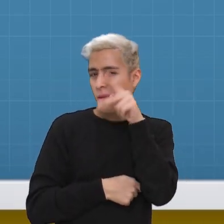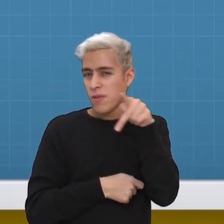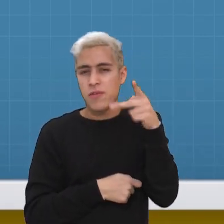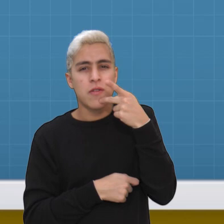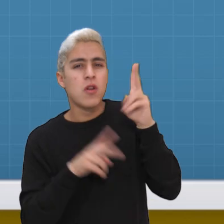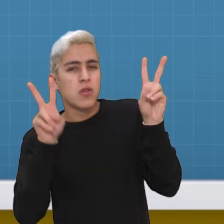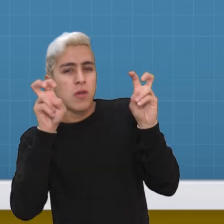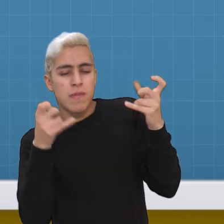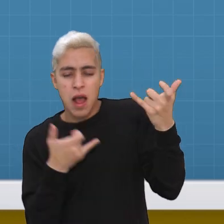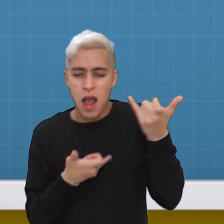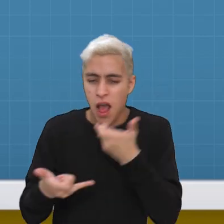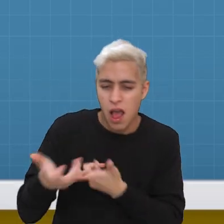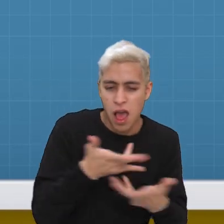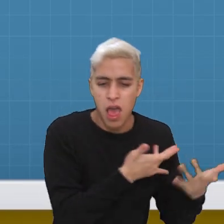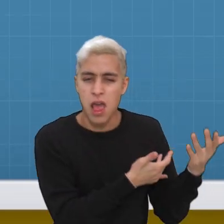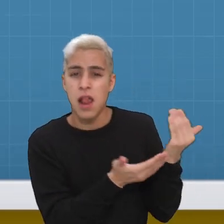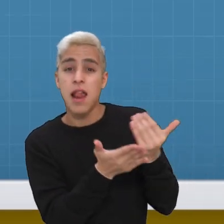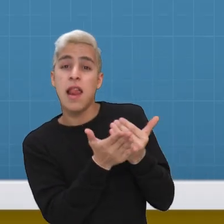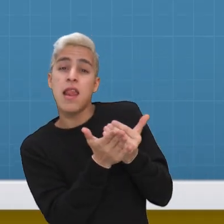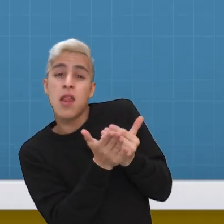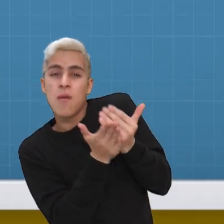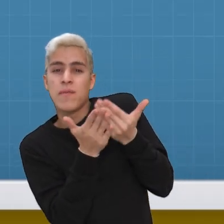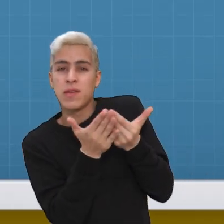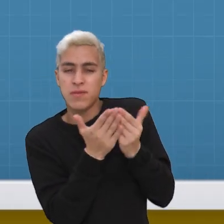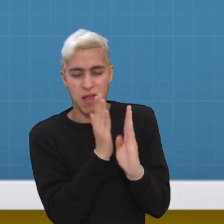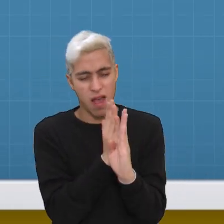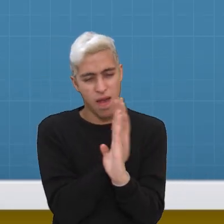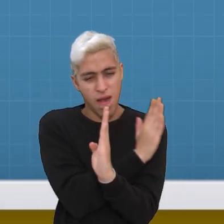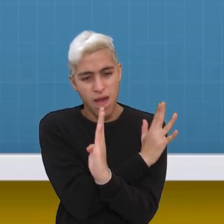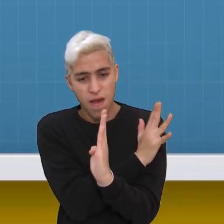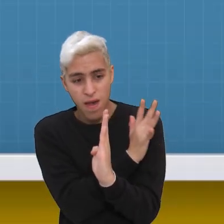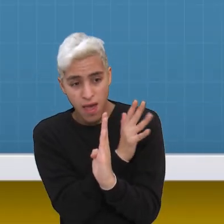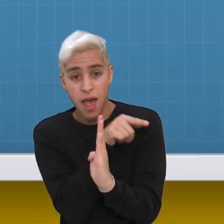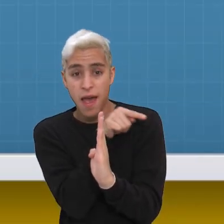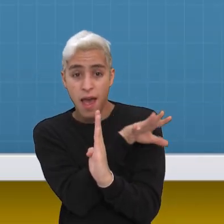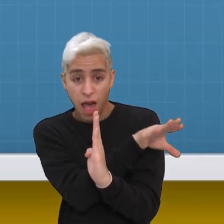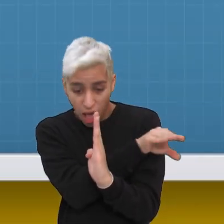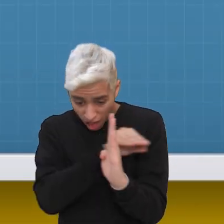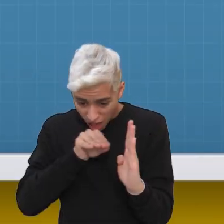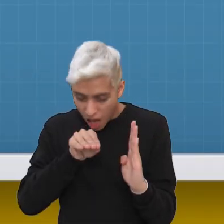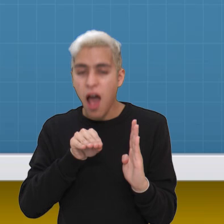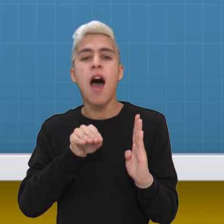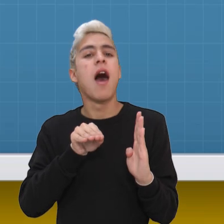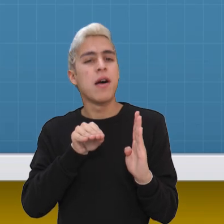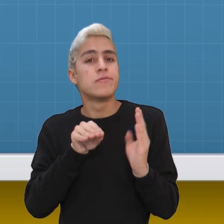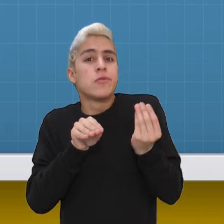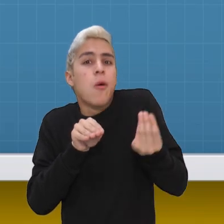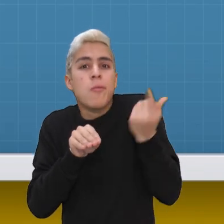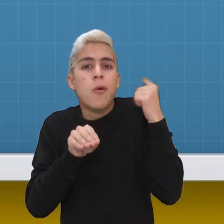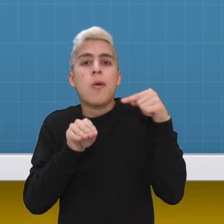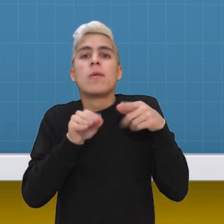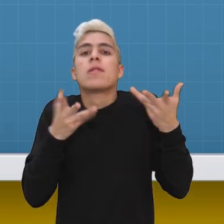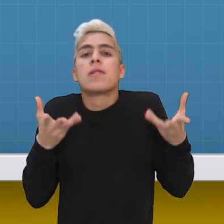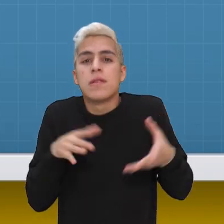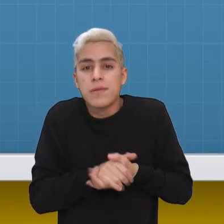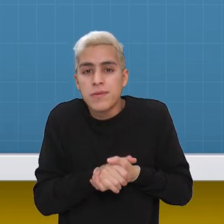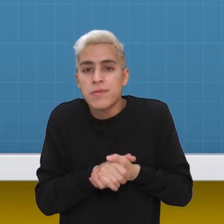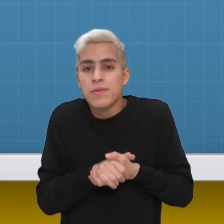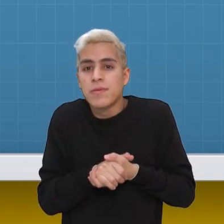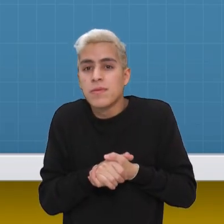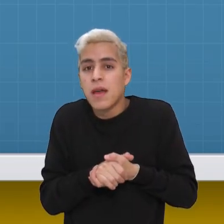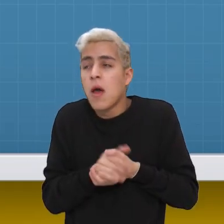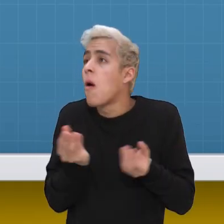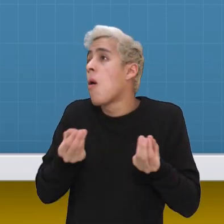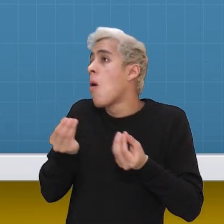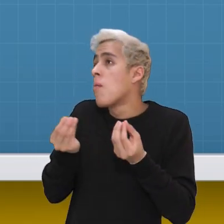do lúdico lá no comecinho da nossa aula? Pois é. Como que nós vamos conseguir isso, professora?